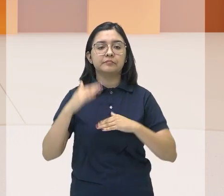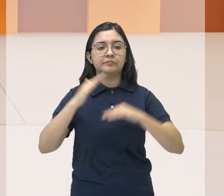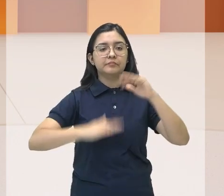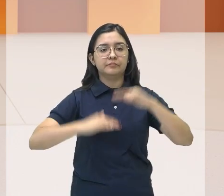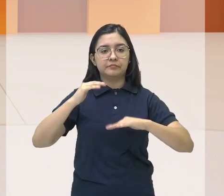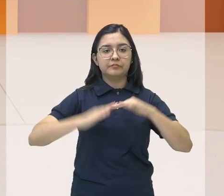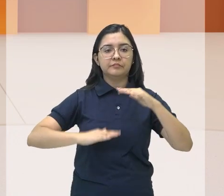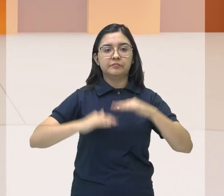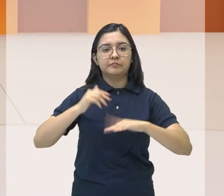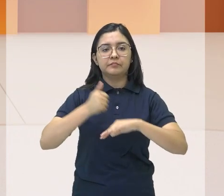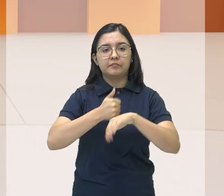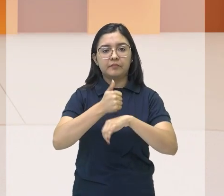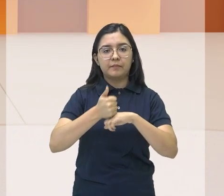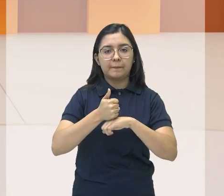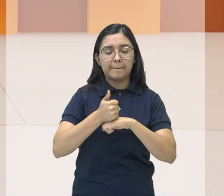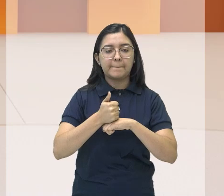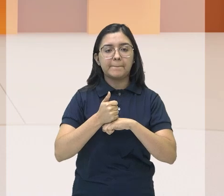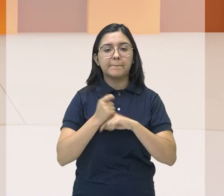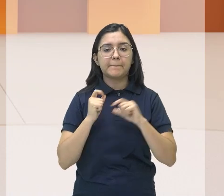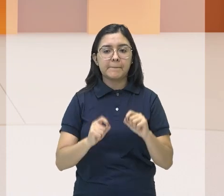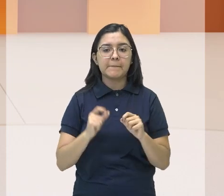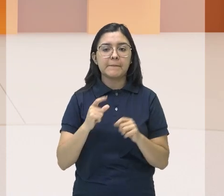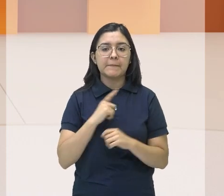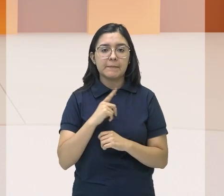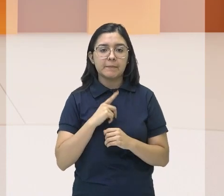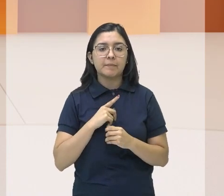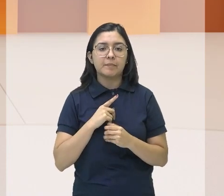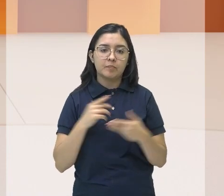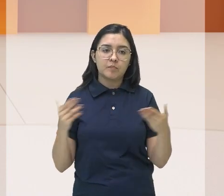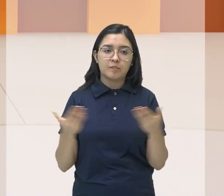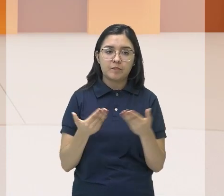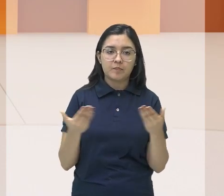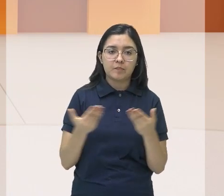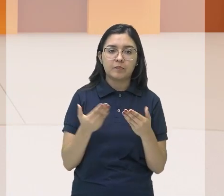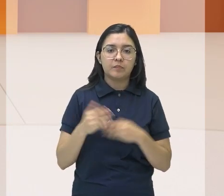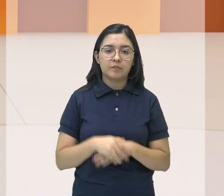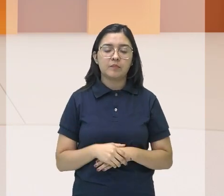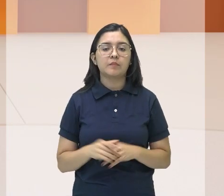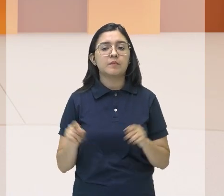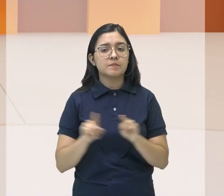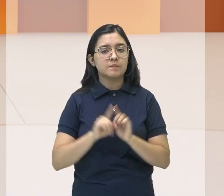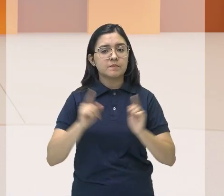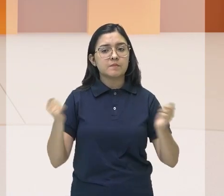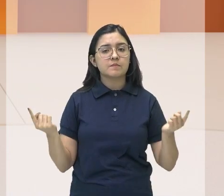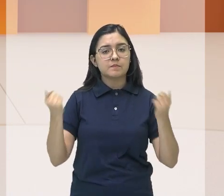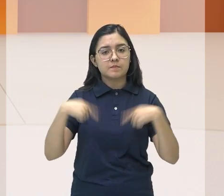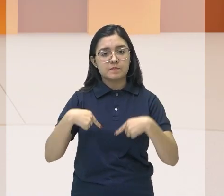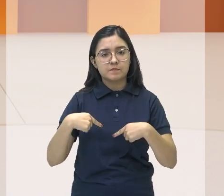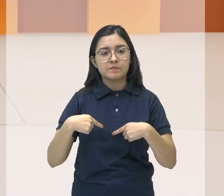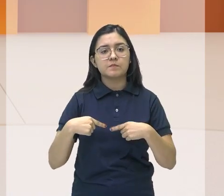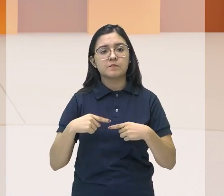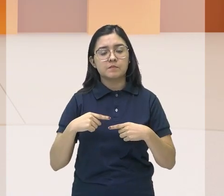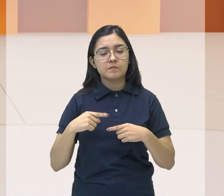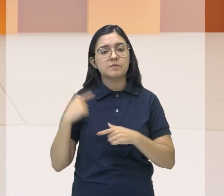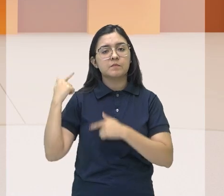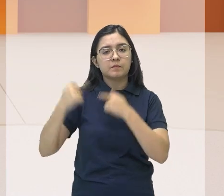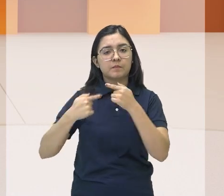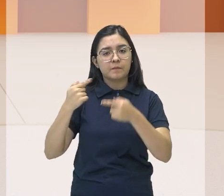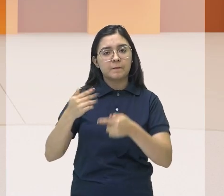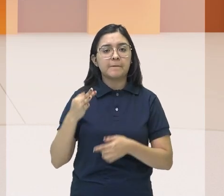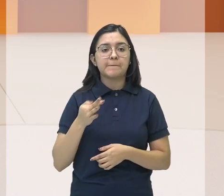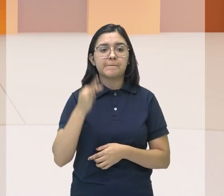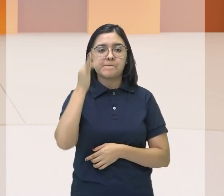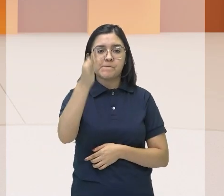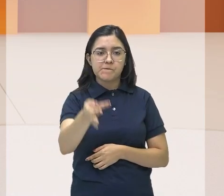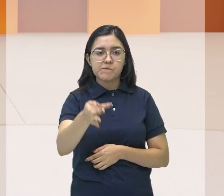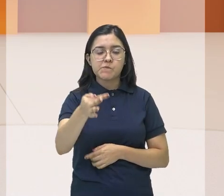profissões que estão aí lançadas e são um desafio para as gerações